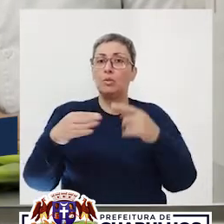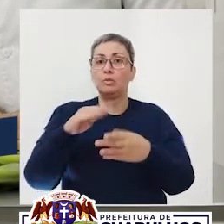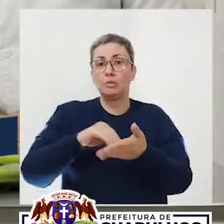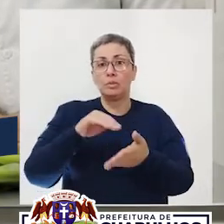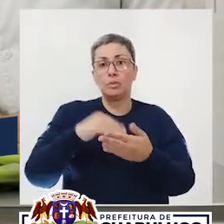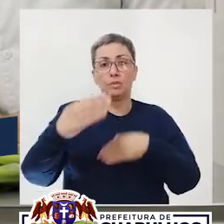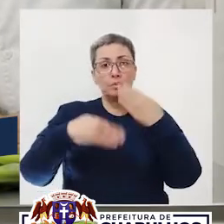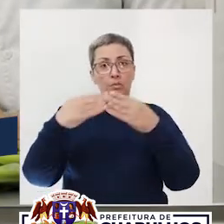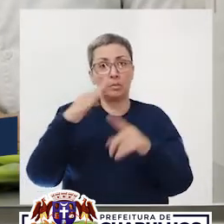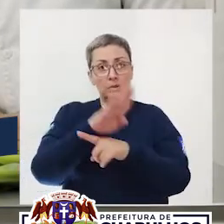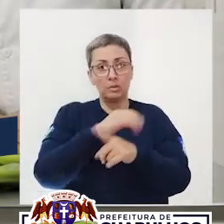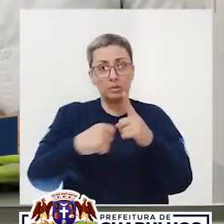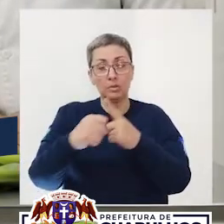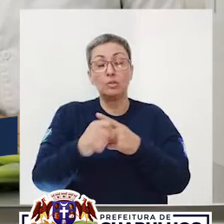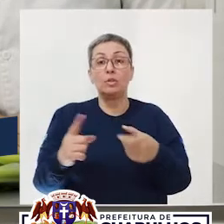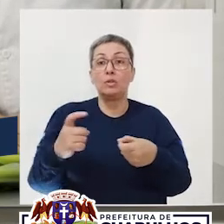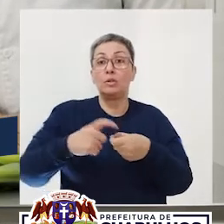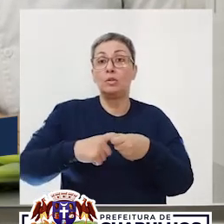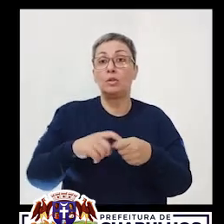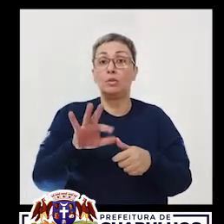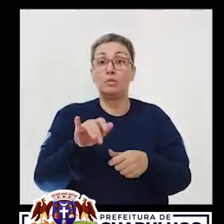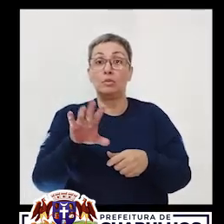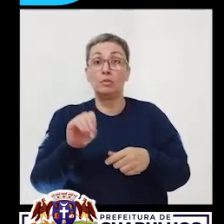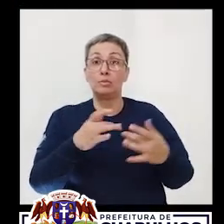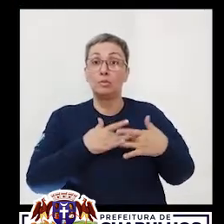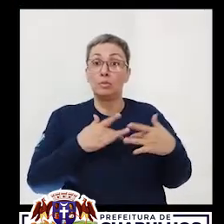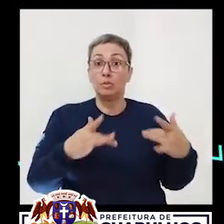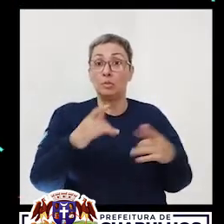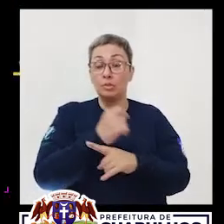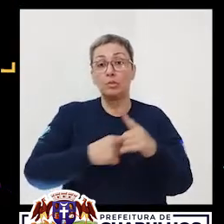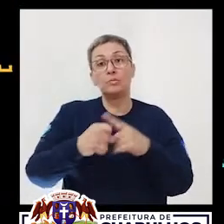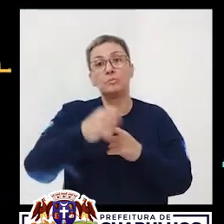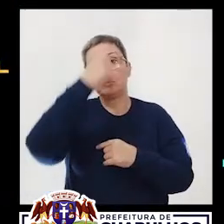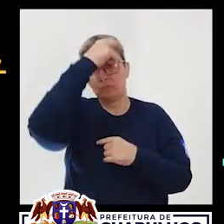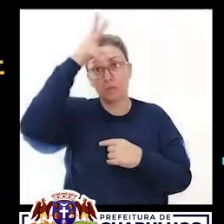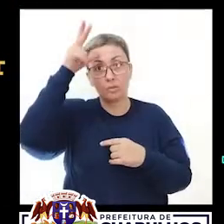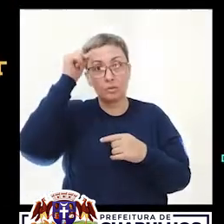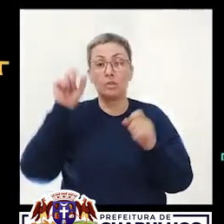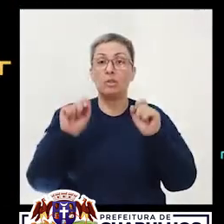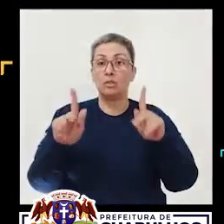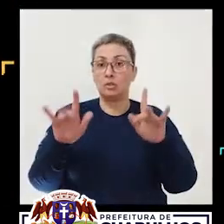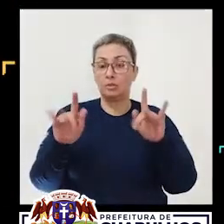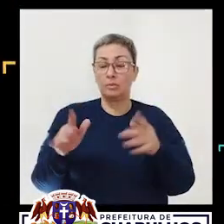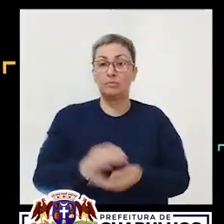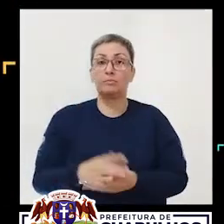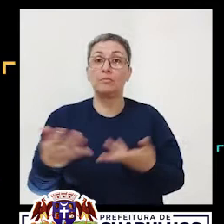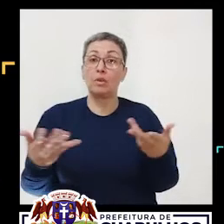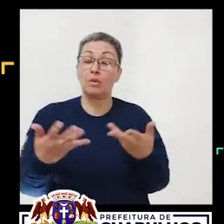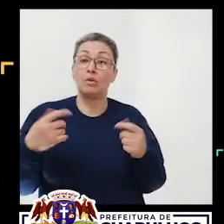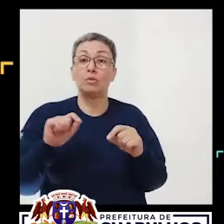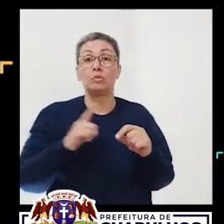de Desenvolvimento e Assistência Social, em parceria com o Fundo Social de Solidariedade da Prefeitura Municipal de